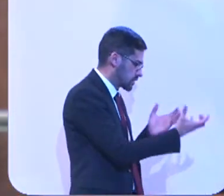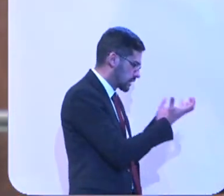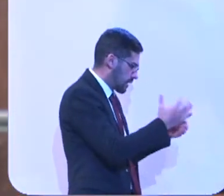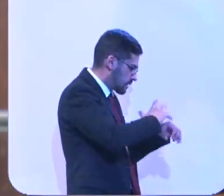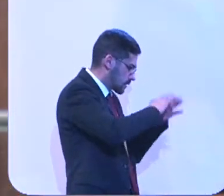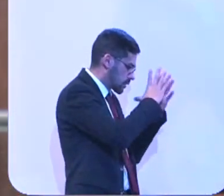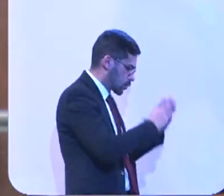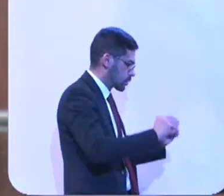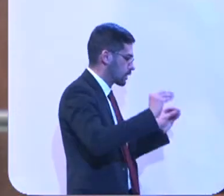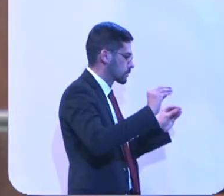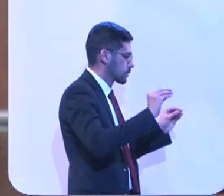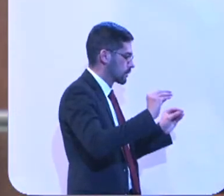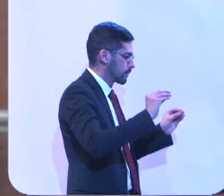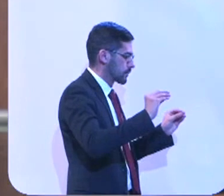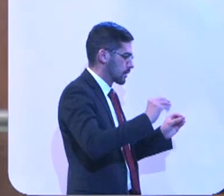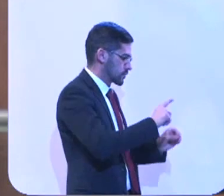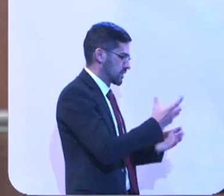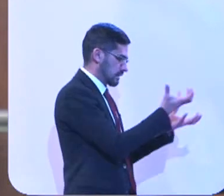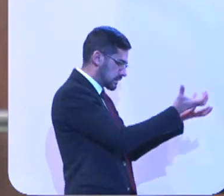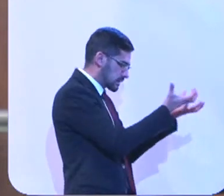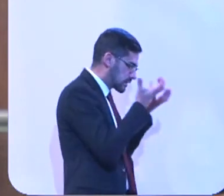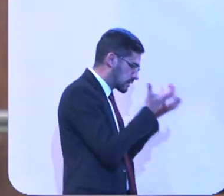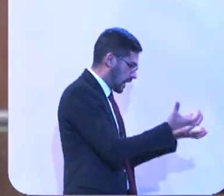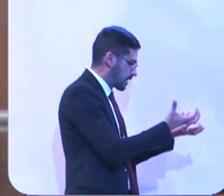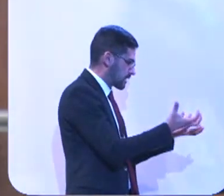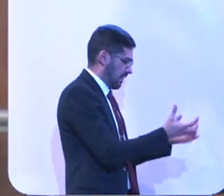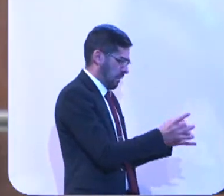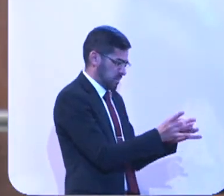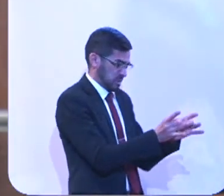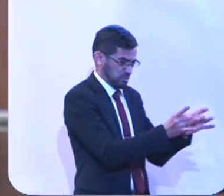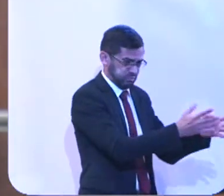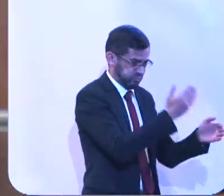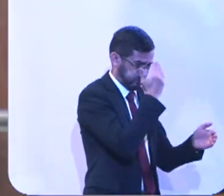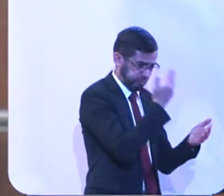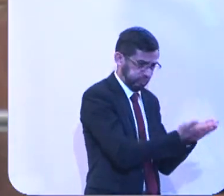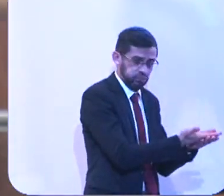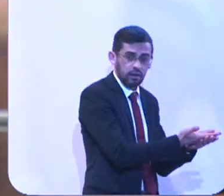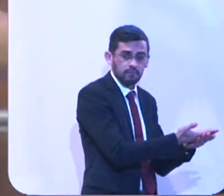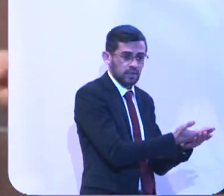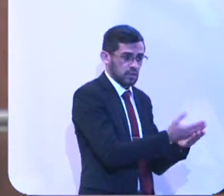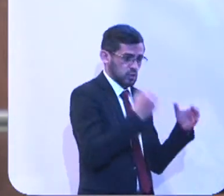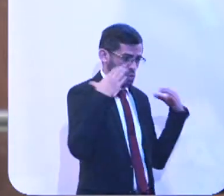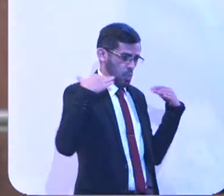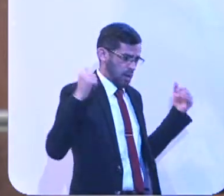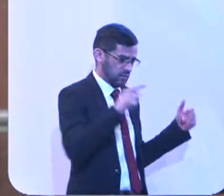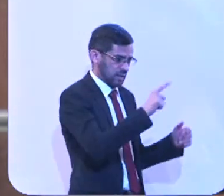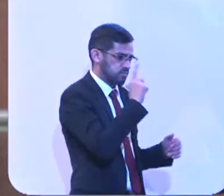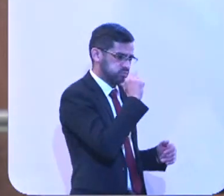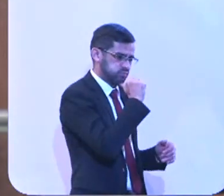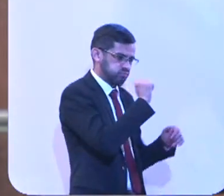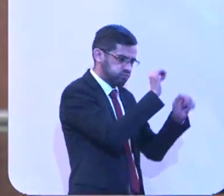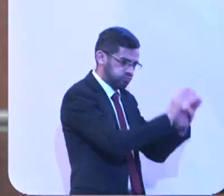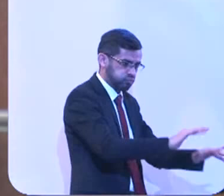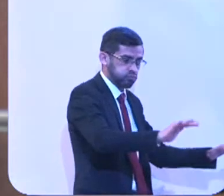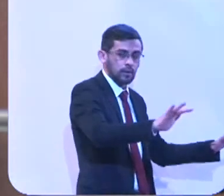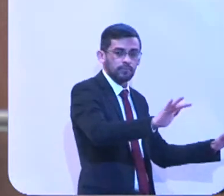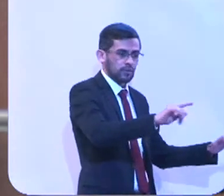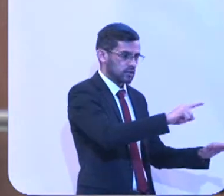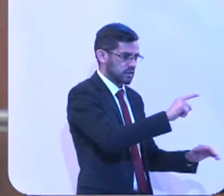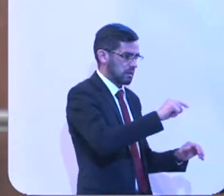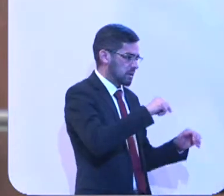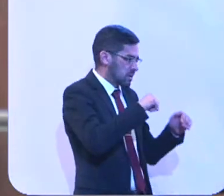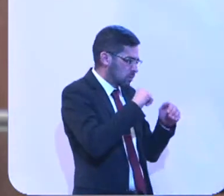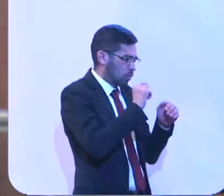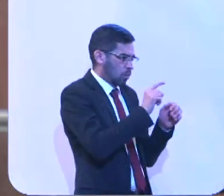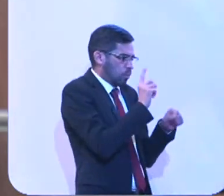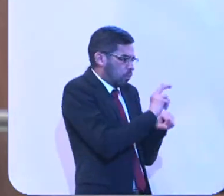ser curado? Você está disposto a abrir mão das suas crenças? De que o anjo vai mexer as águas? Que você tem que